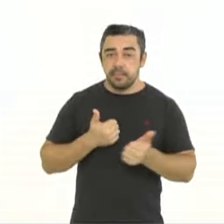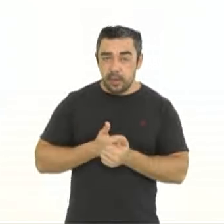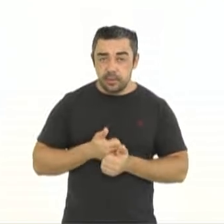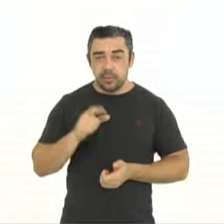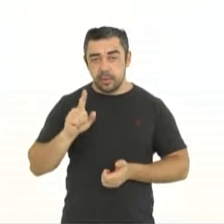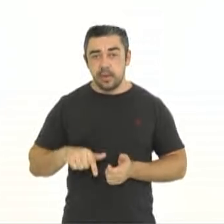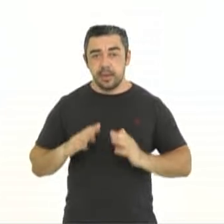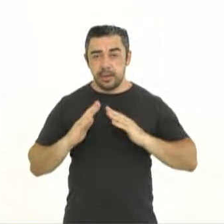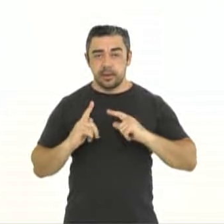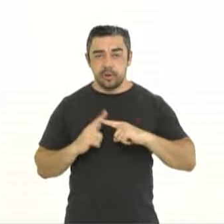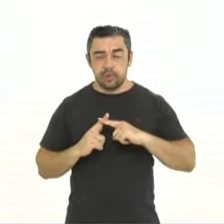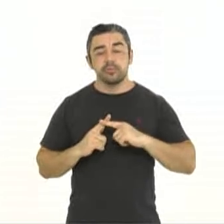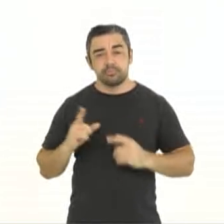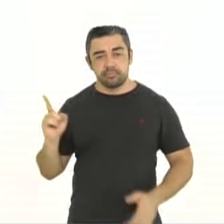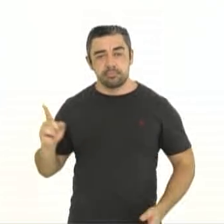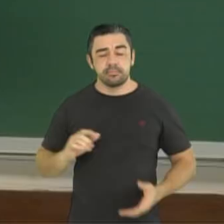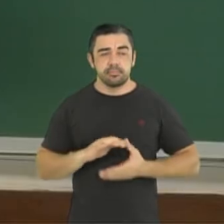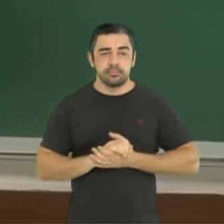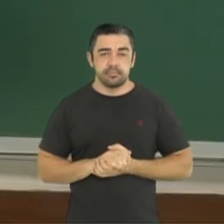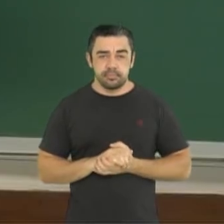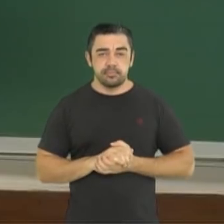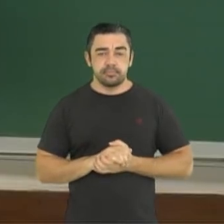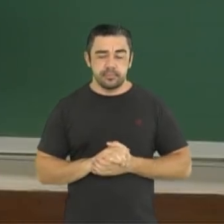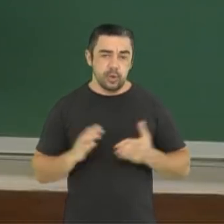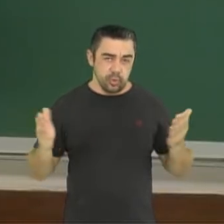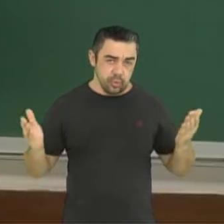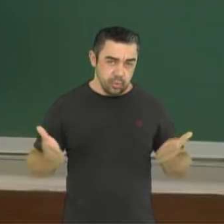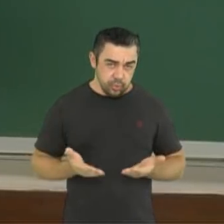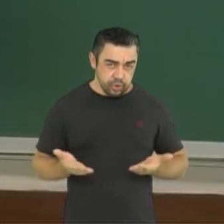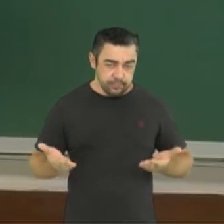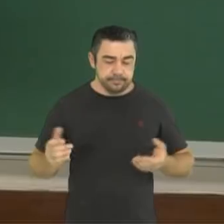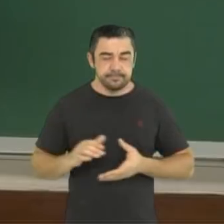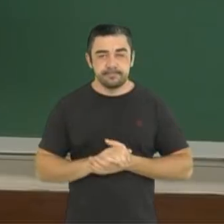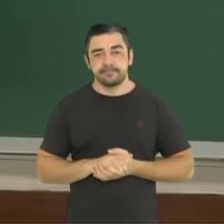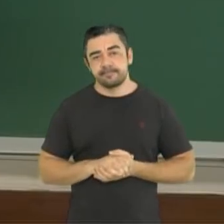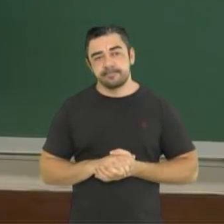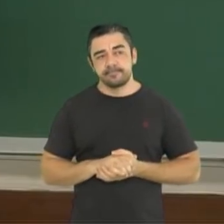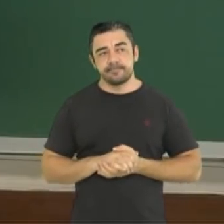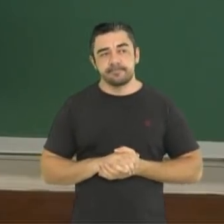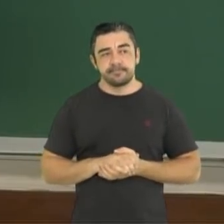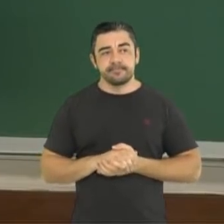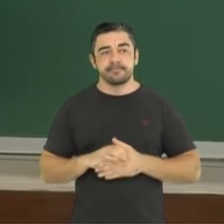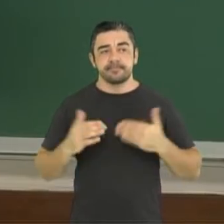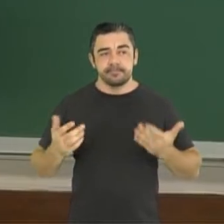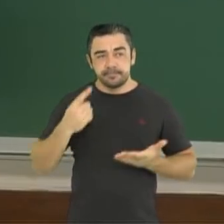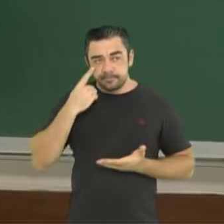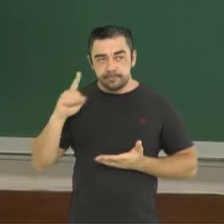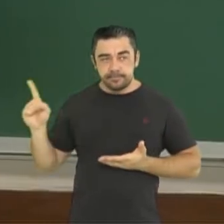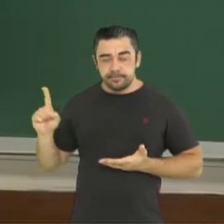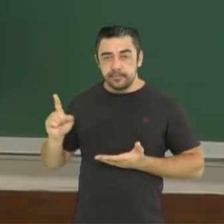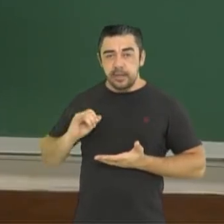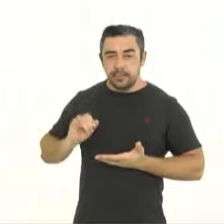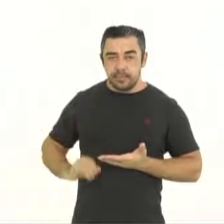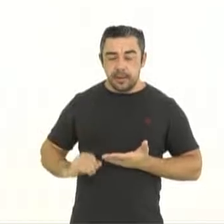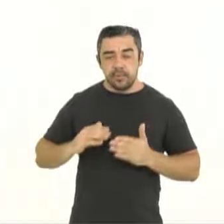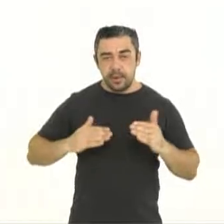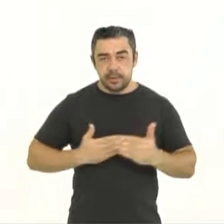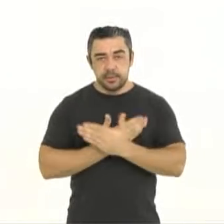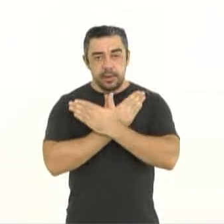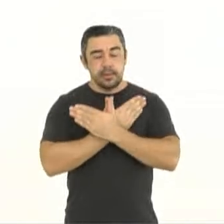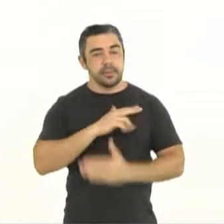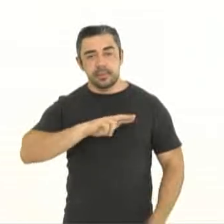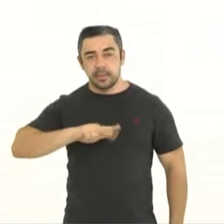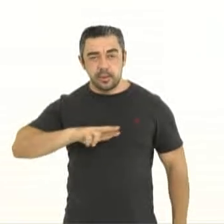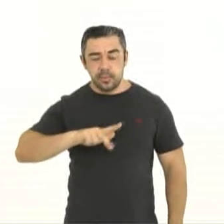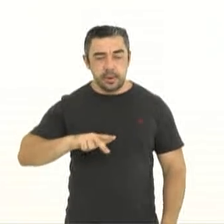é a catedral, hoje na época atual. Então vamos lá. O Império Asteca não era